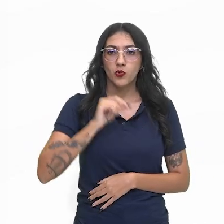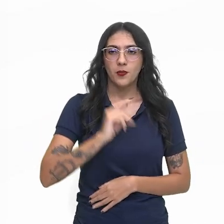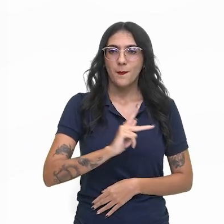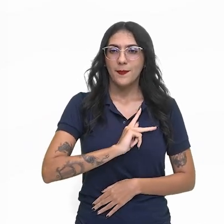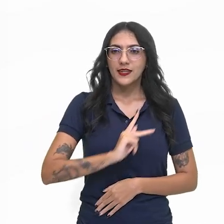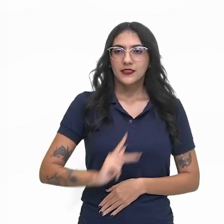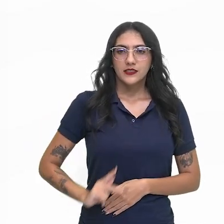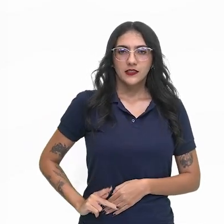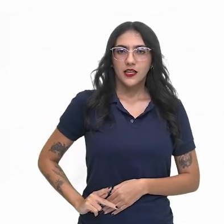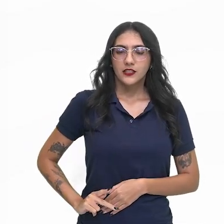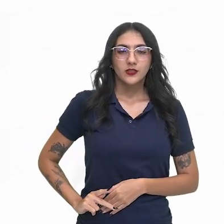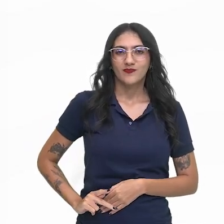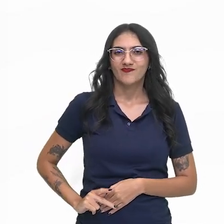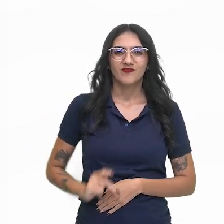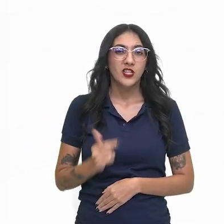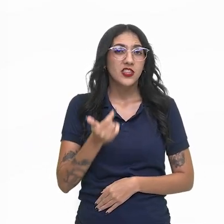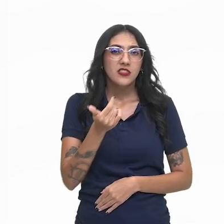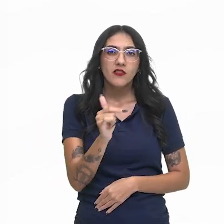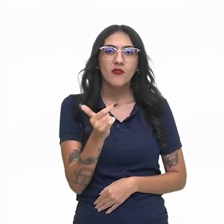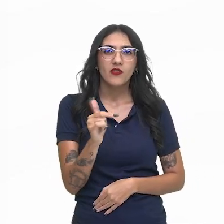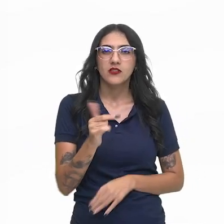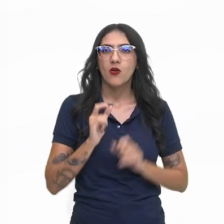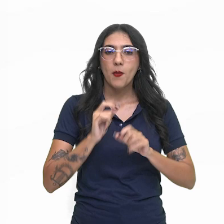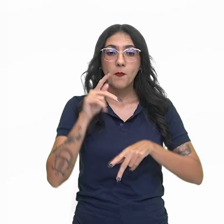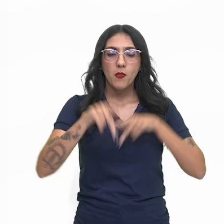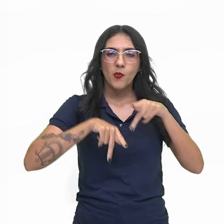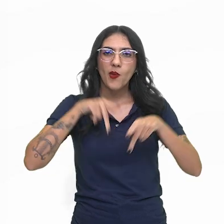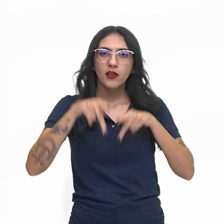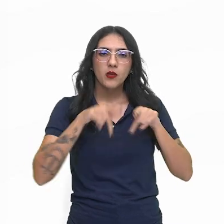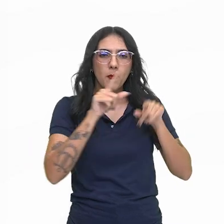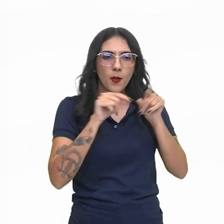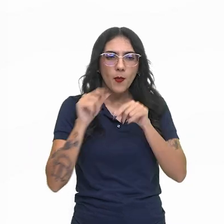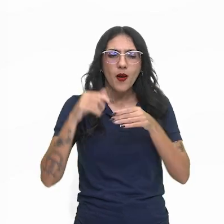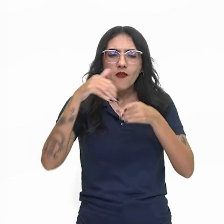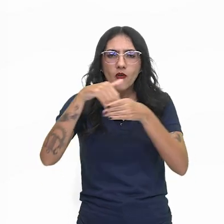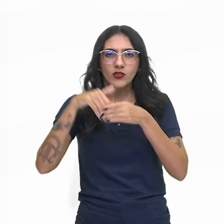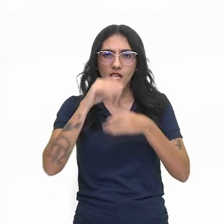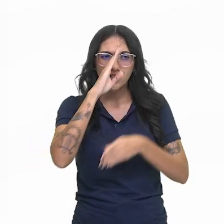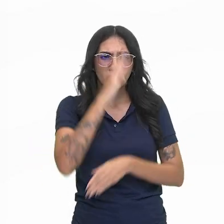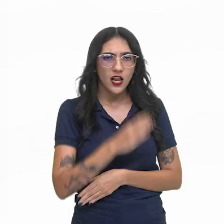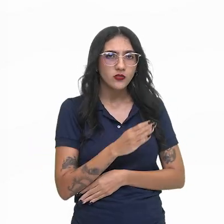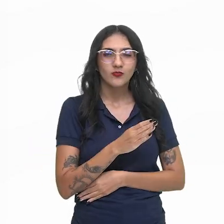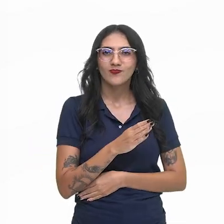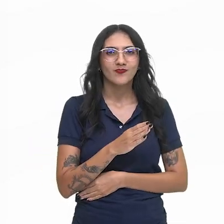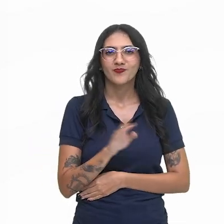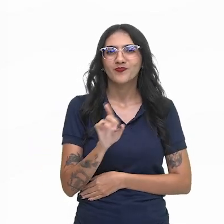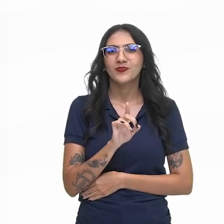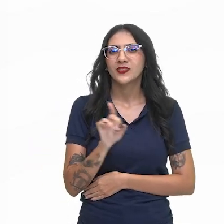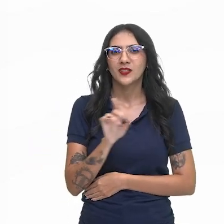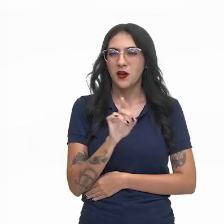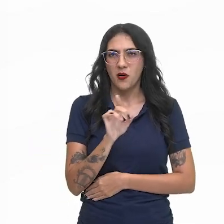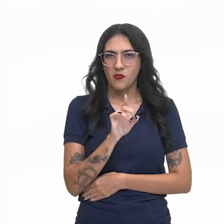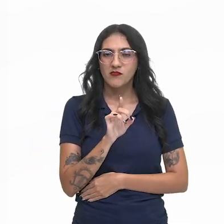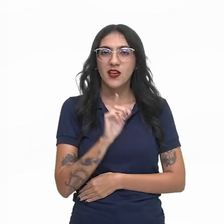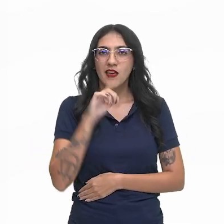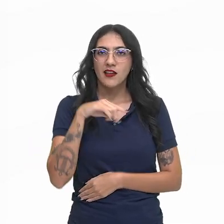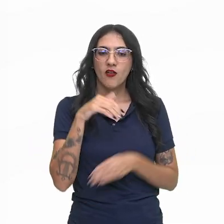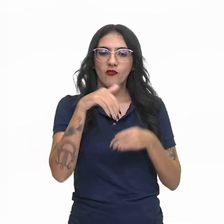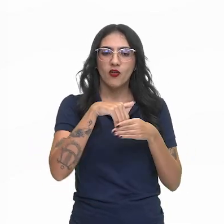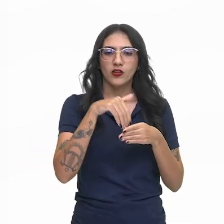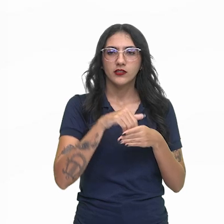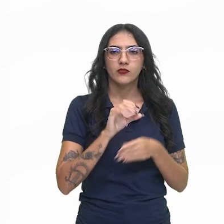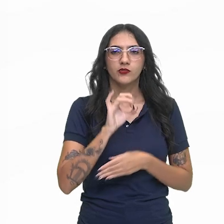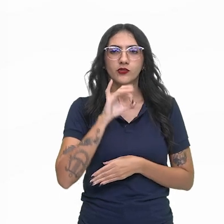da República, não vai ser mais a população através do voto direto, né? Ele vai ser votado ali por um grupo